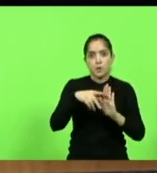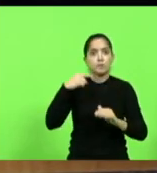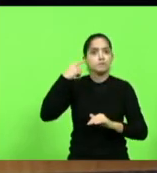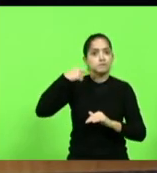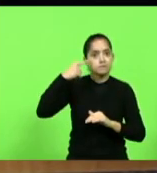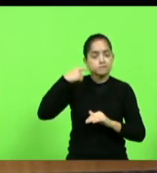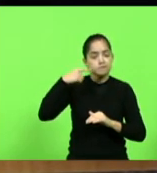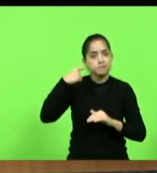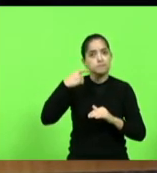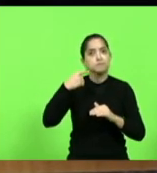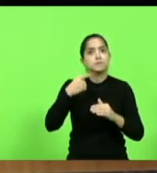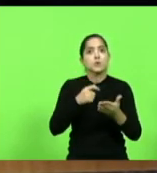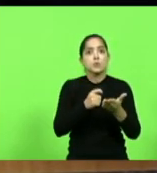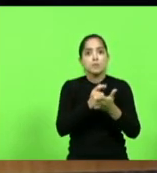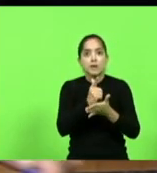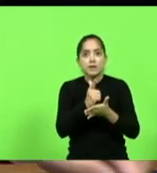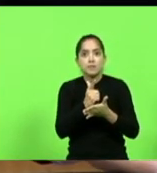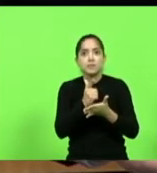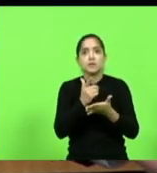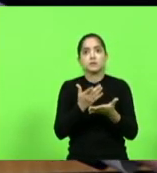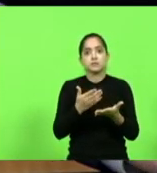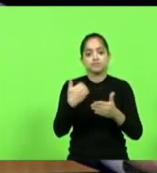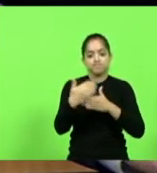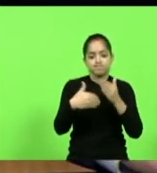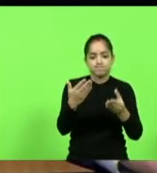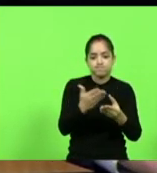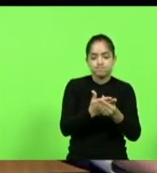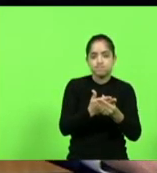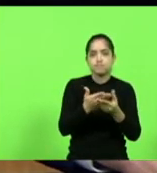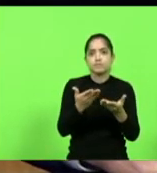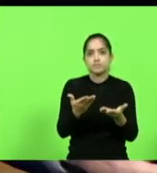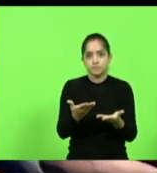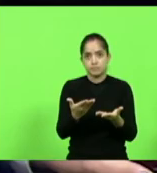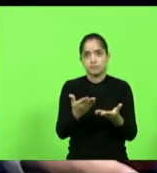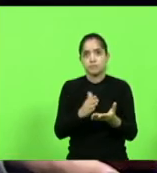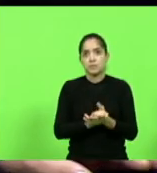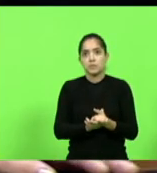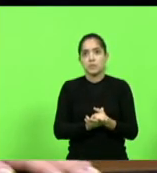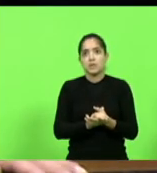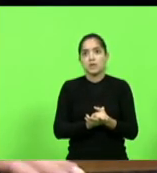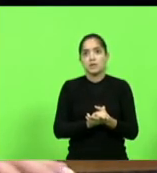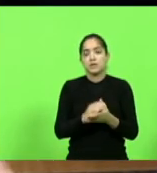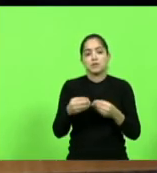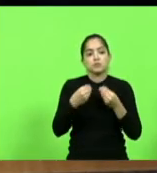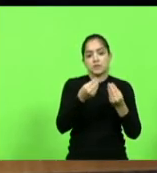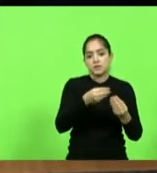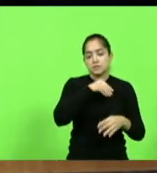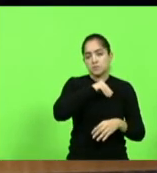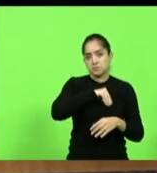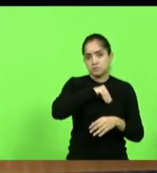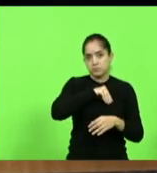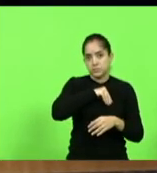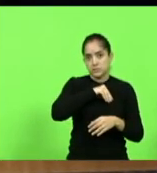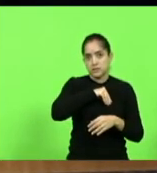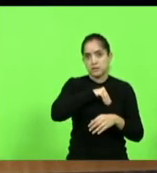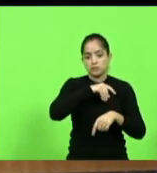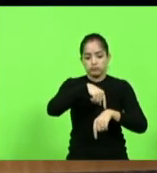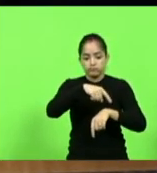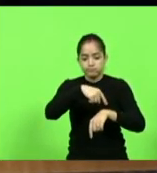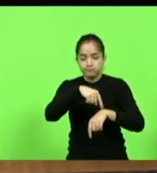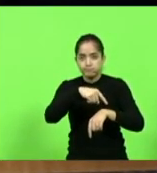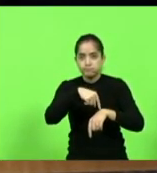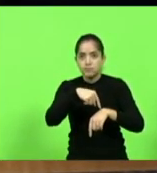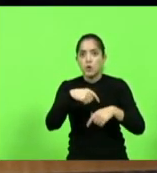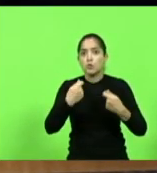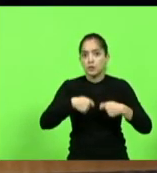pagamento posterior das custas processuais. Muitos advogados estão deixando de receber seus honorários, deixando de receber o que